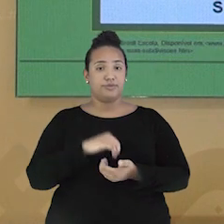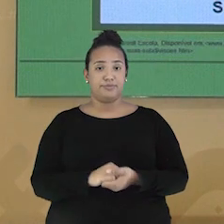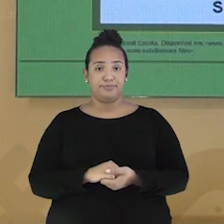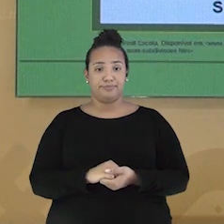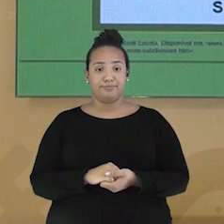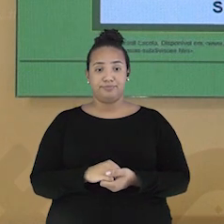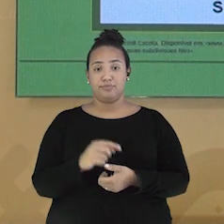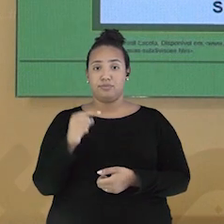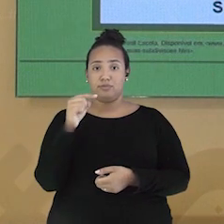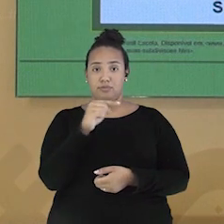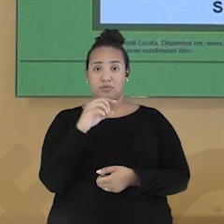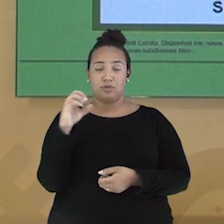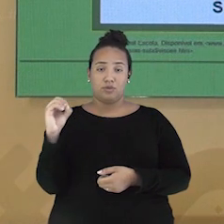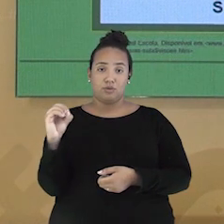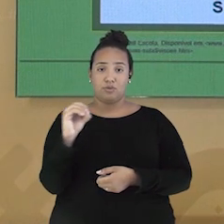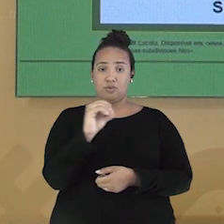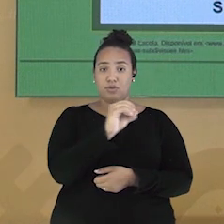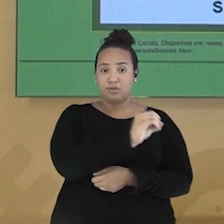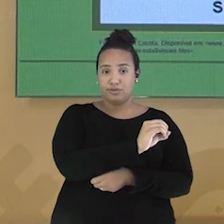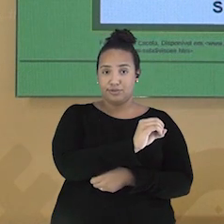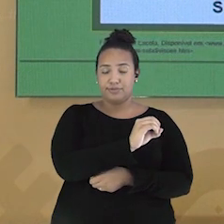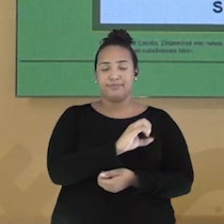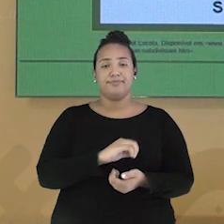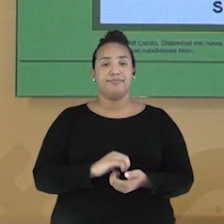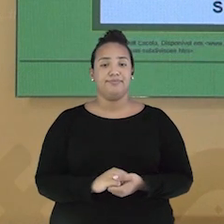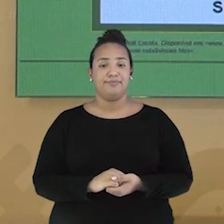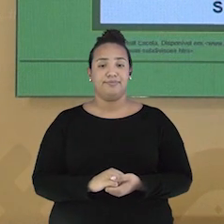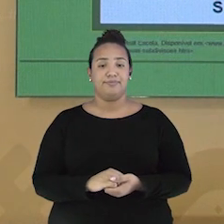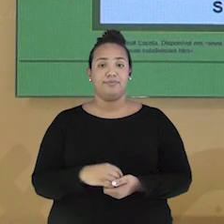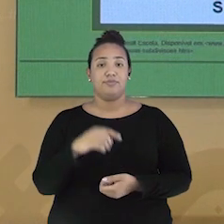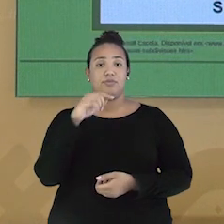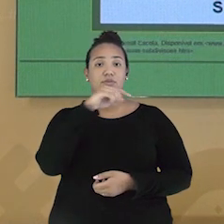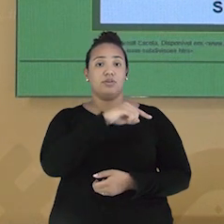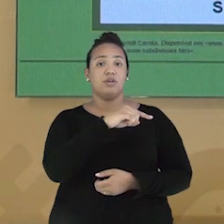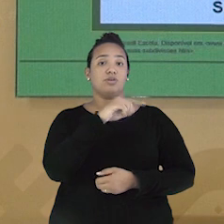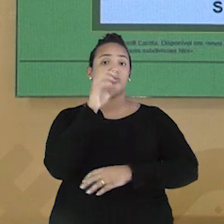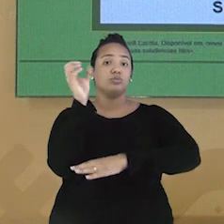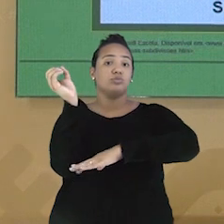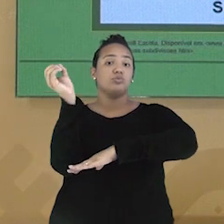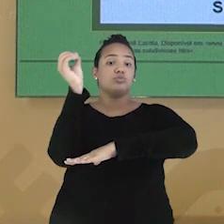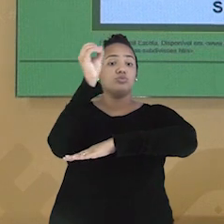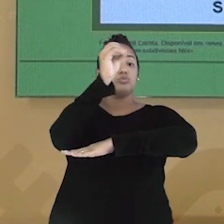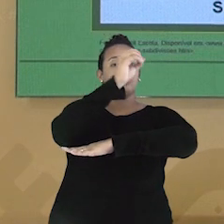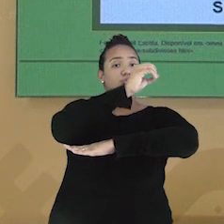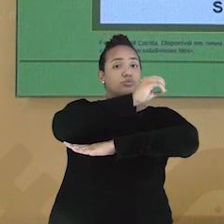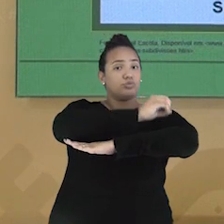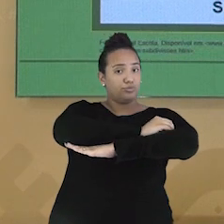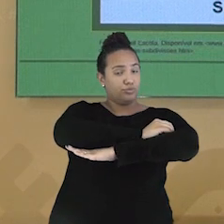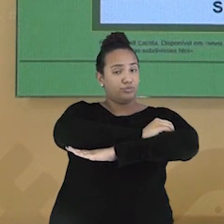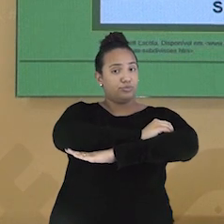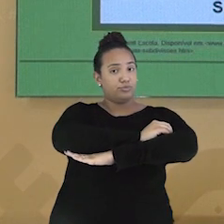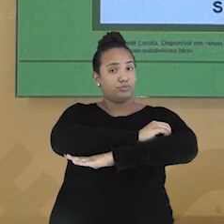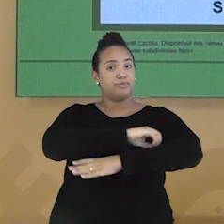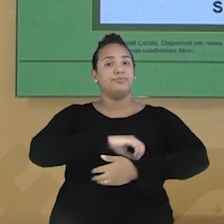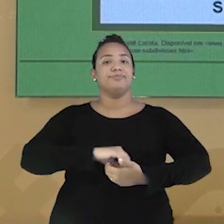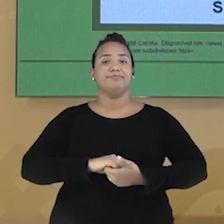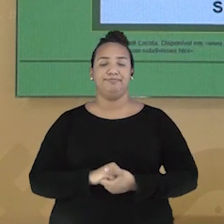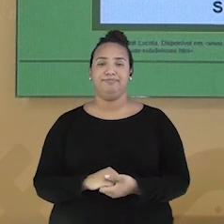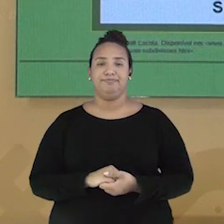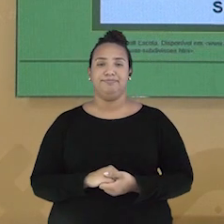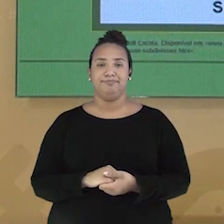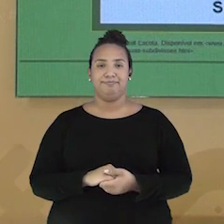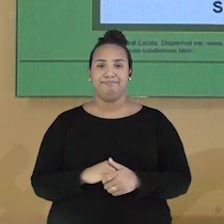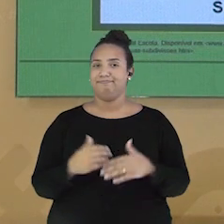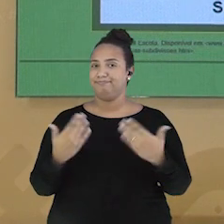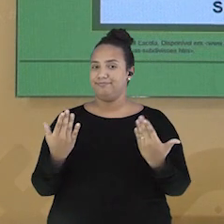esquerdo, nós temos o ponto cardeal oeste, onde é possível observar o pôr do sol, contrapondo o